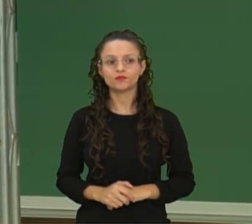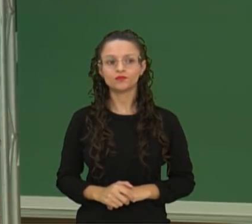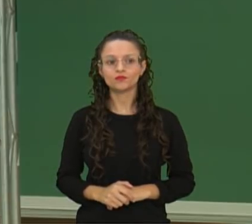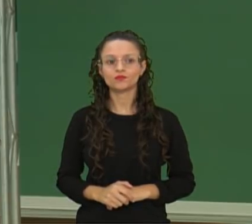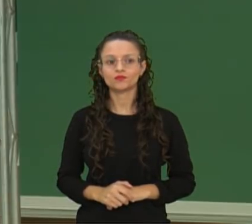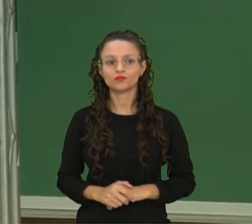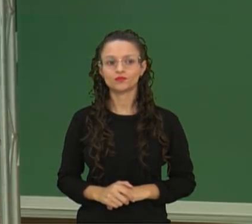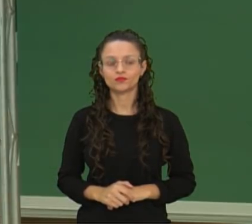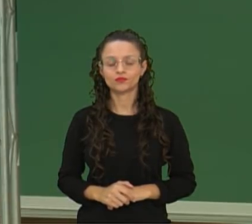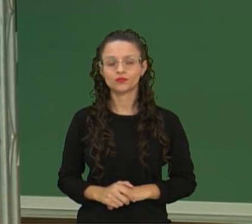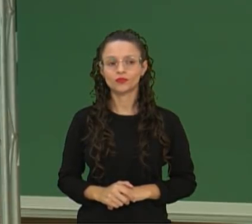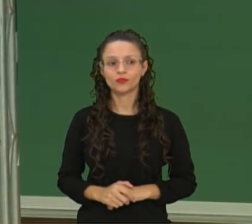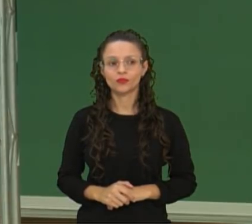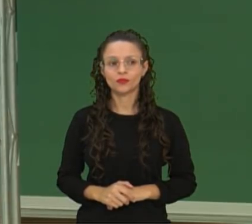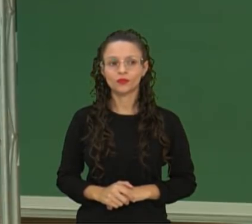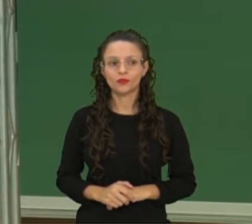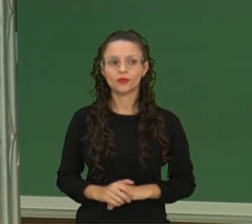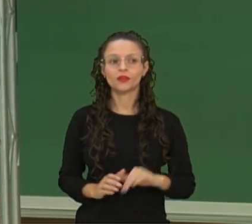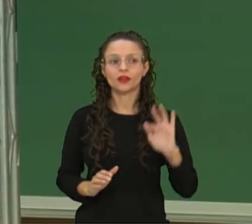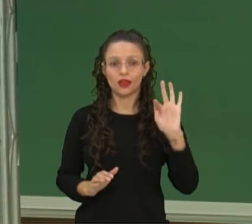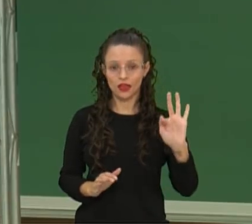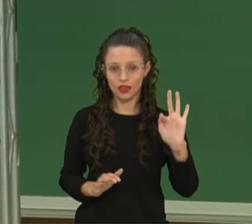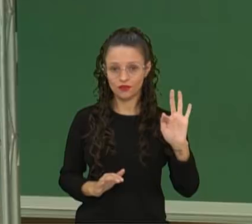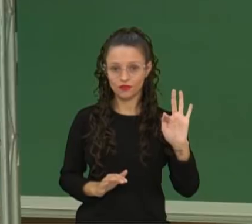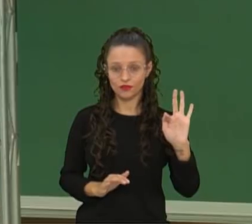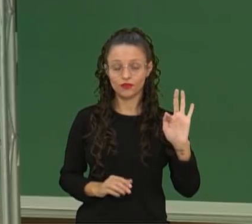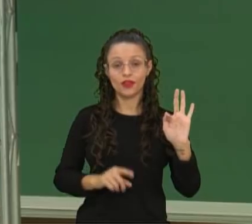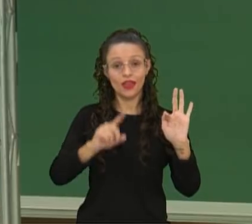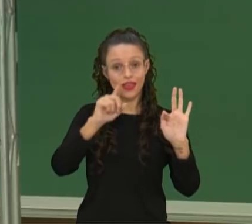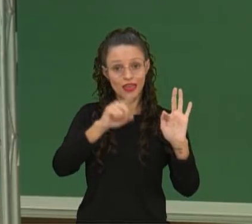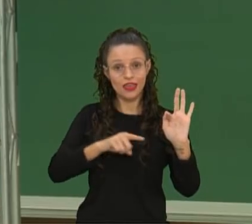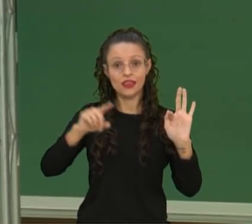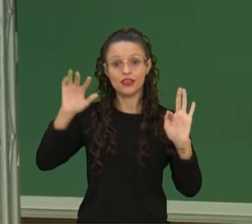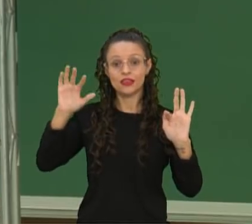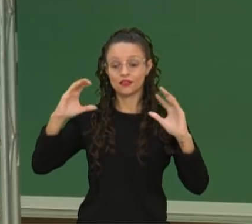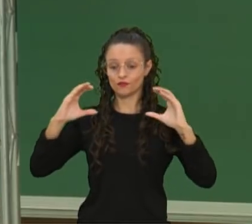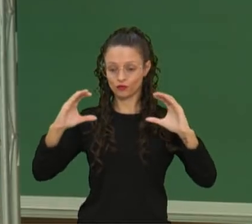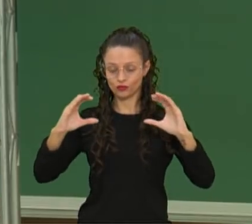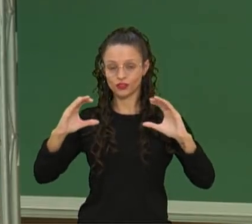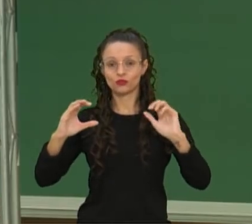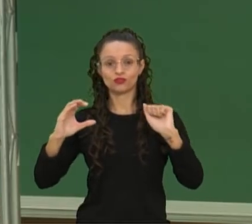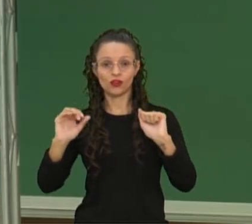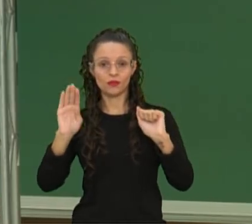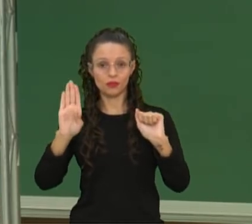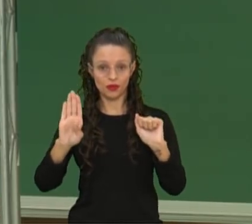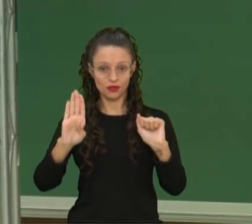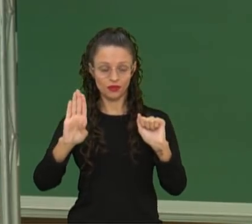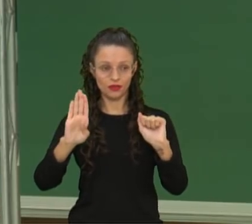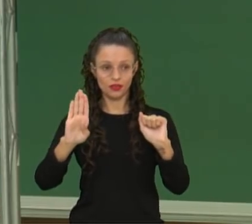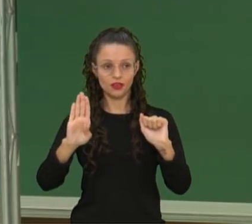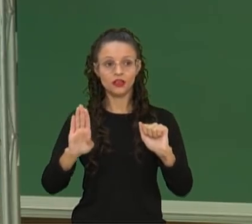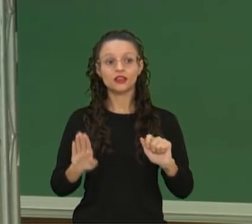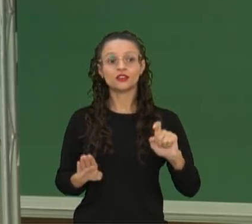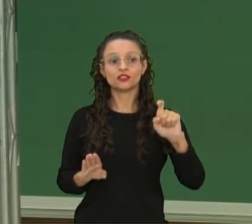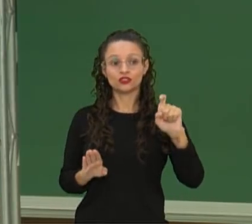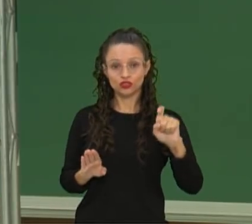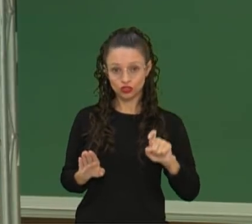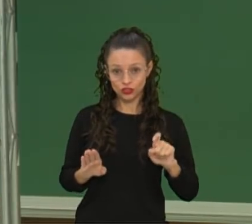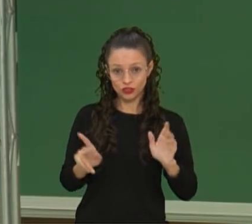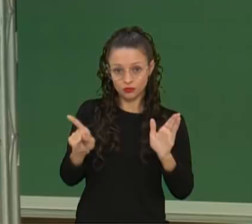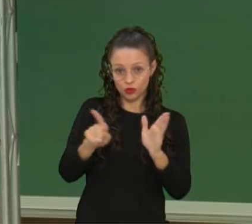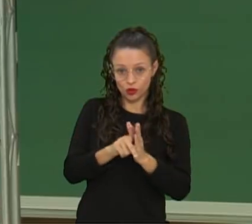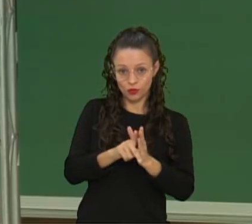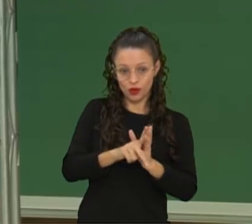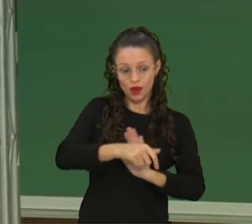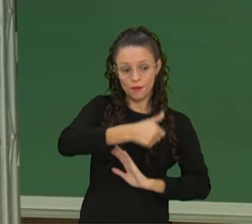F é uma função de A em B, tá? F é uma função definida de A em B, onde x pertence ao primeiro conjunto